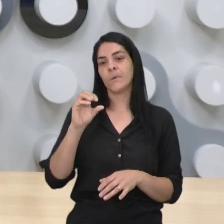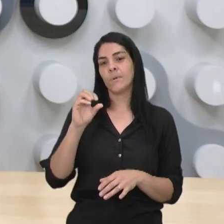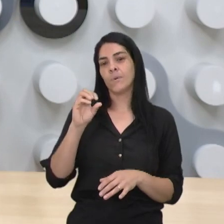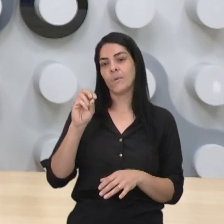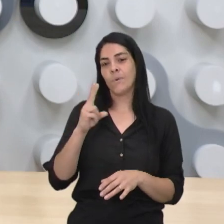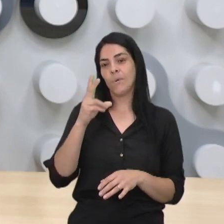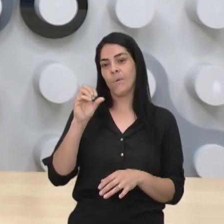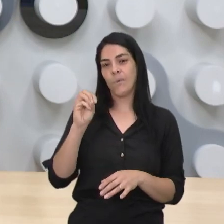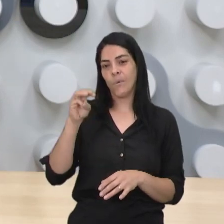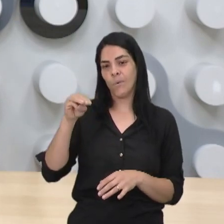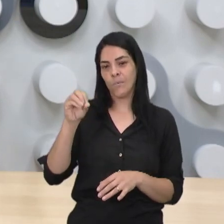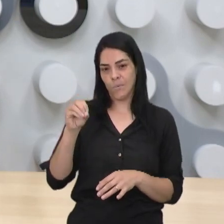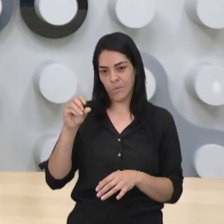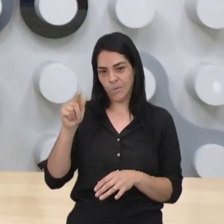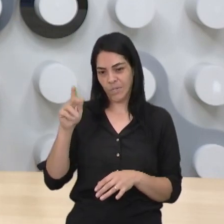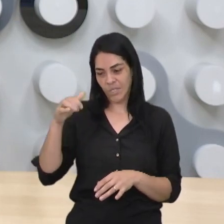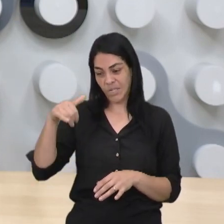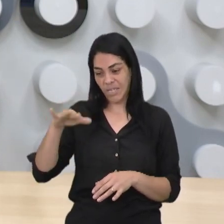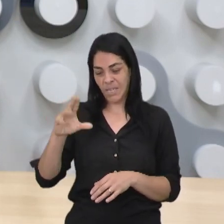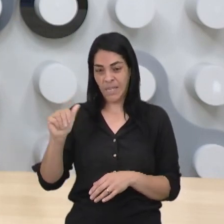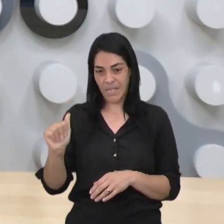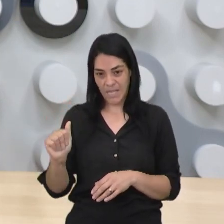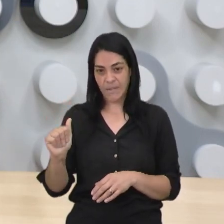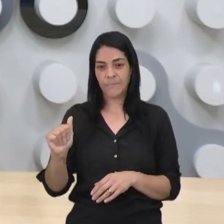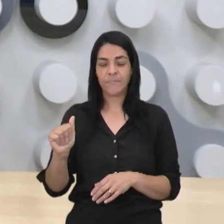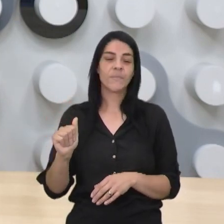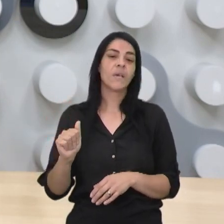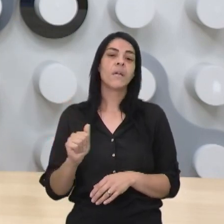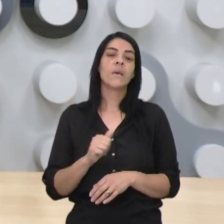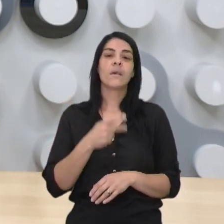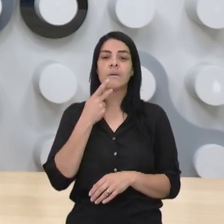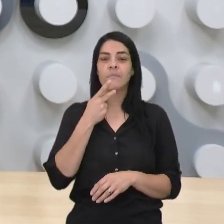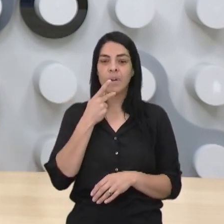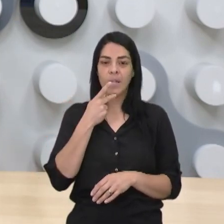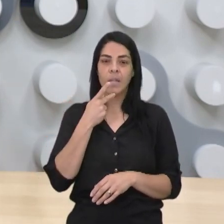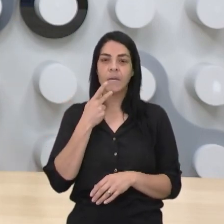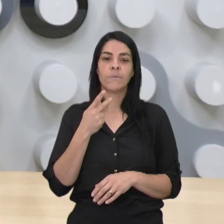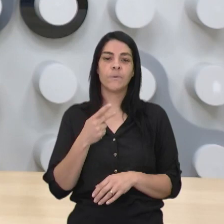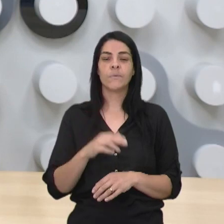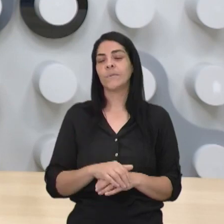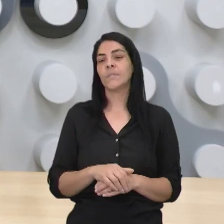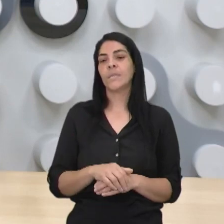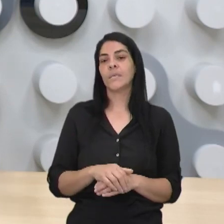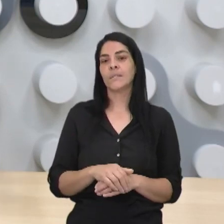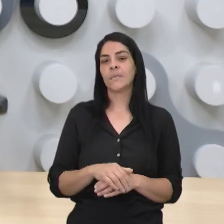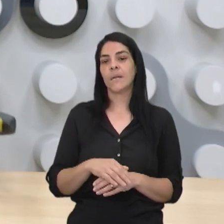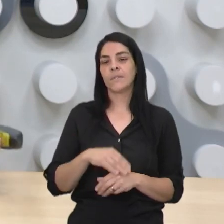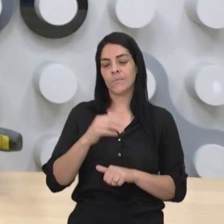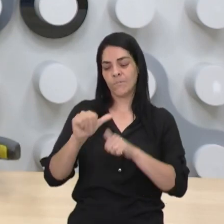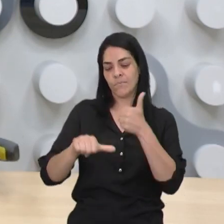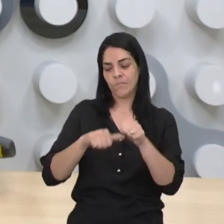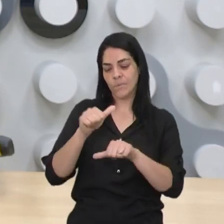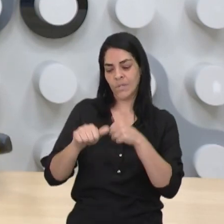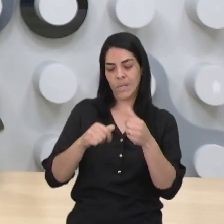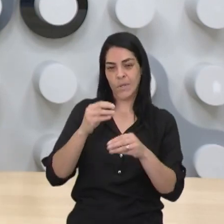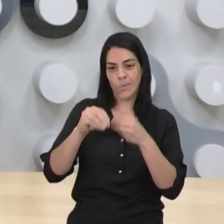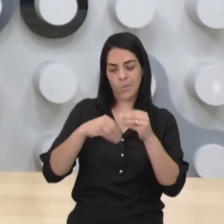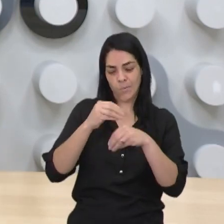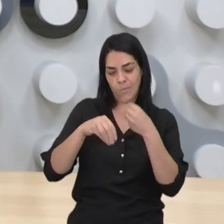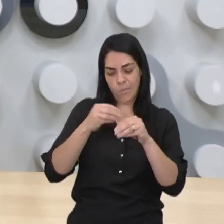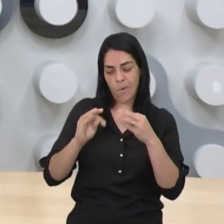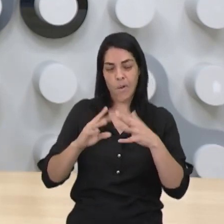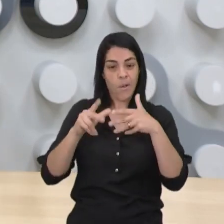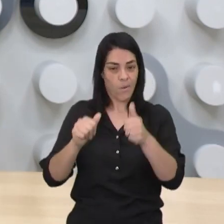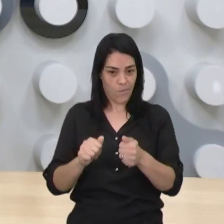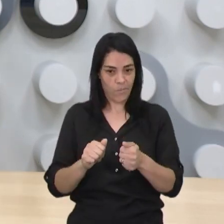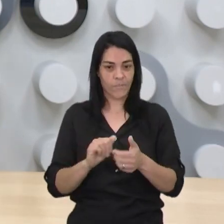foi o que a gente chama de solução. E aí falar sobre a solubilidade, né? Substâncias diluídas, substâncias concentradas,